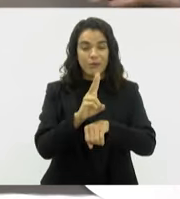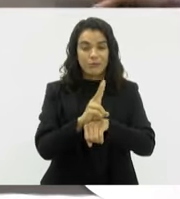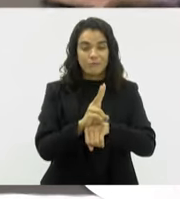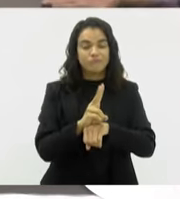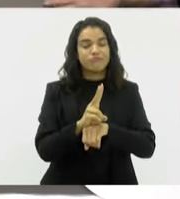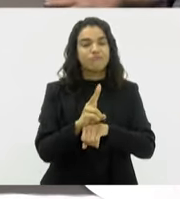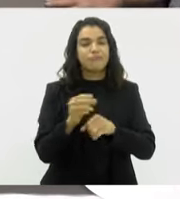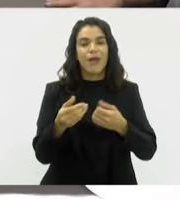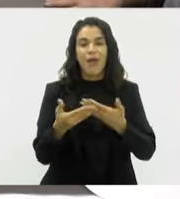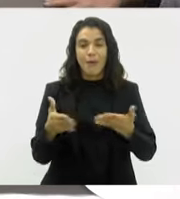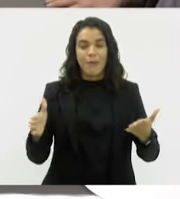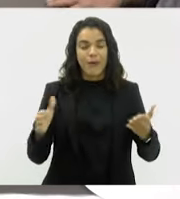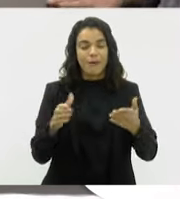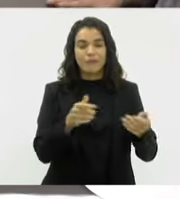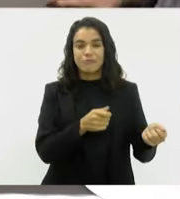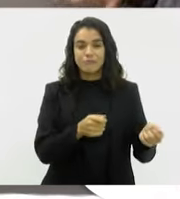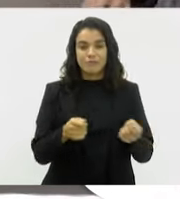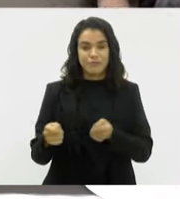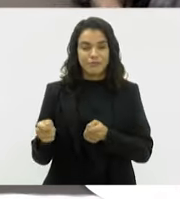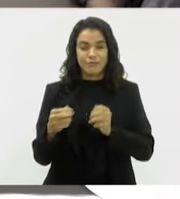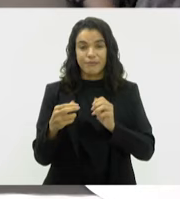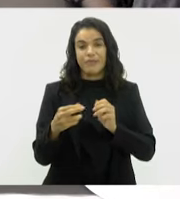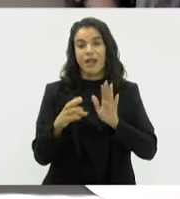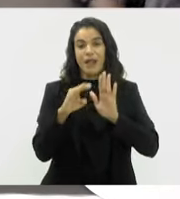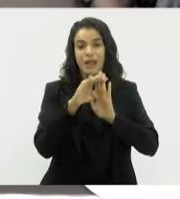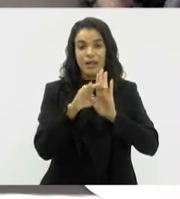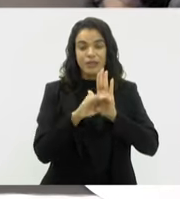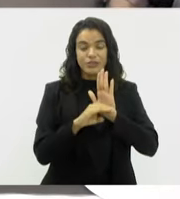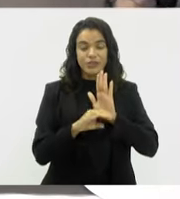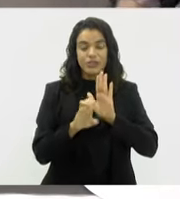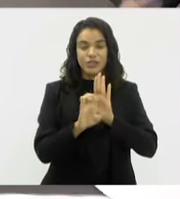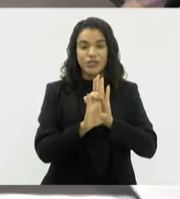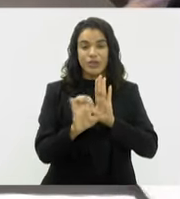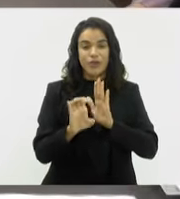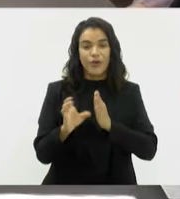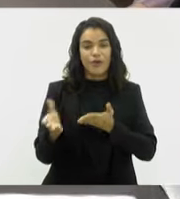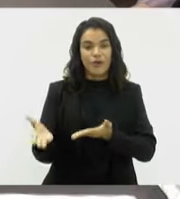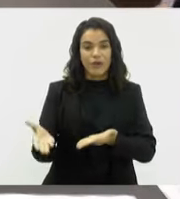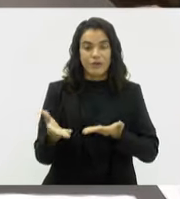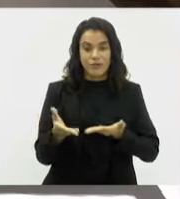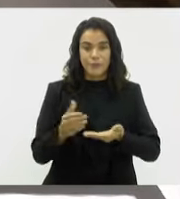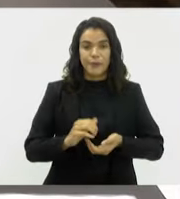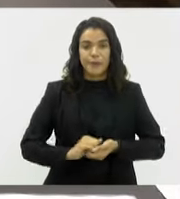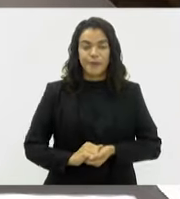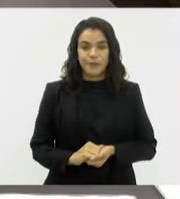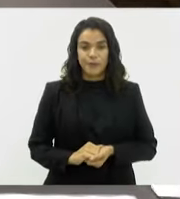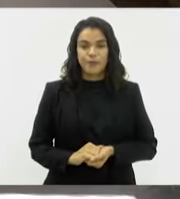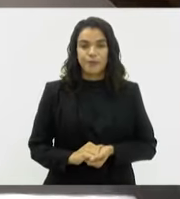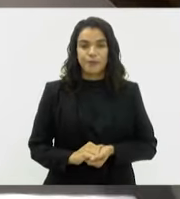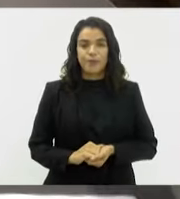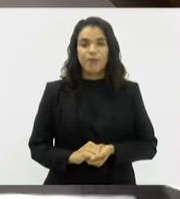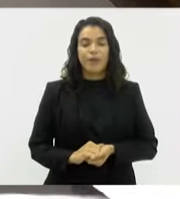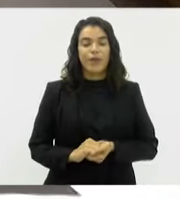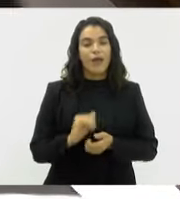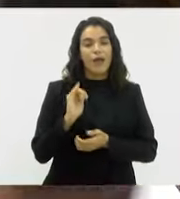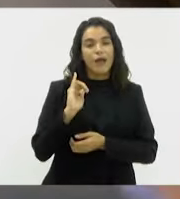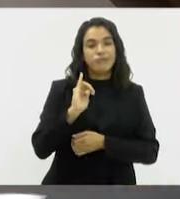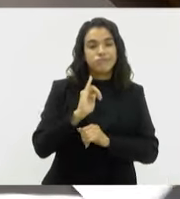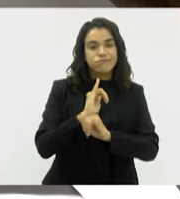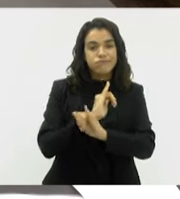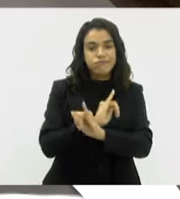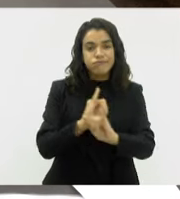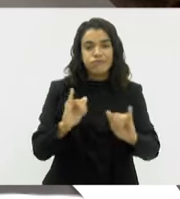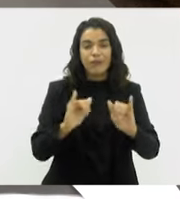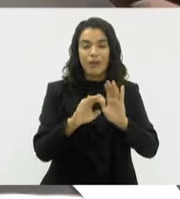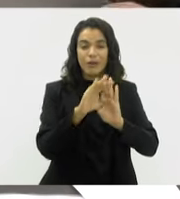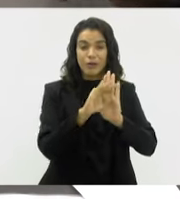sessão ordinária, conforme edital de convocação. Eu queria, antes de começar aqui a anunciar o primeiro item da